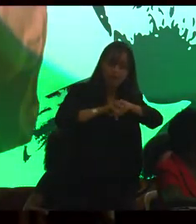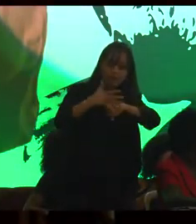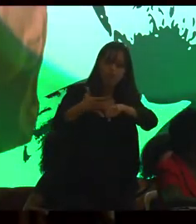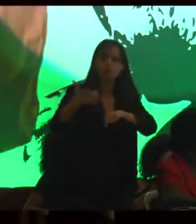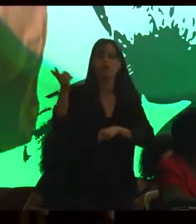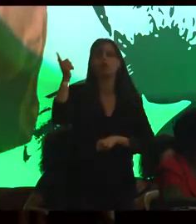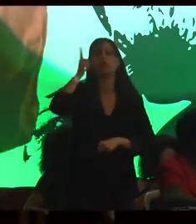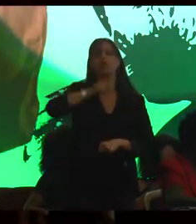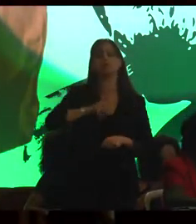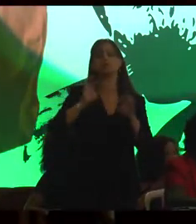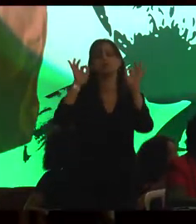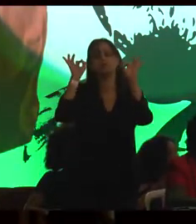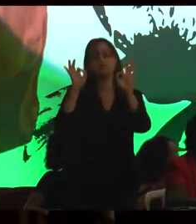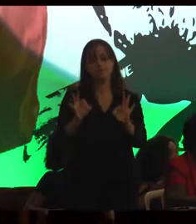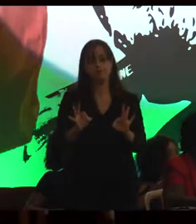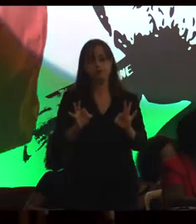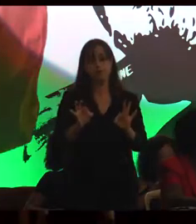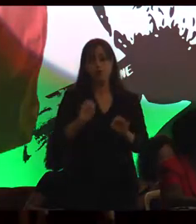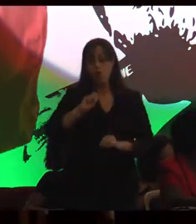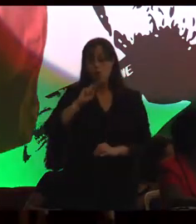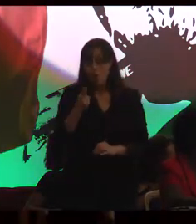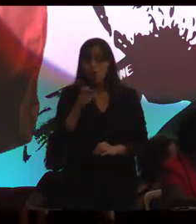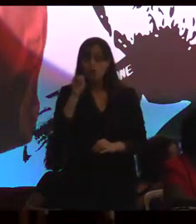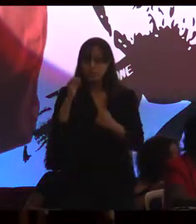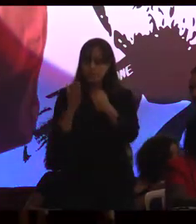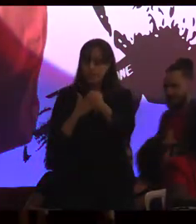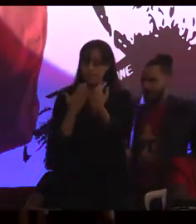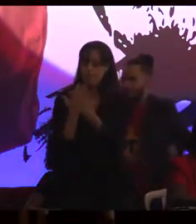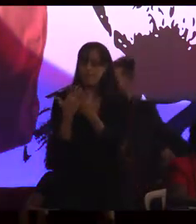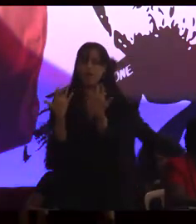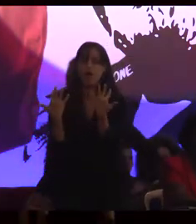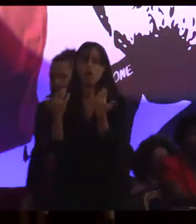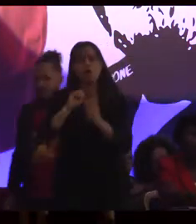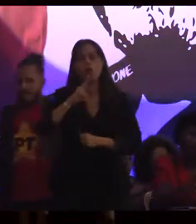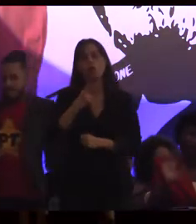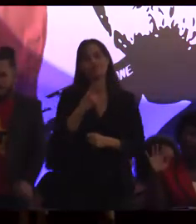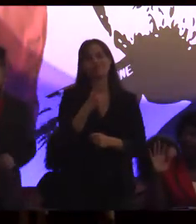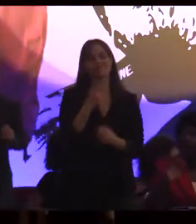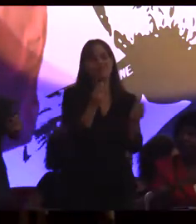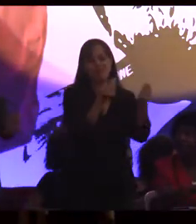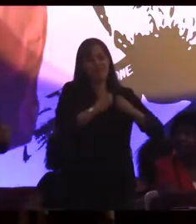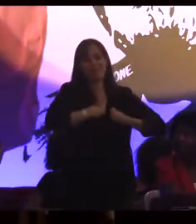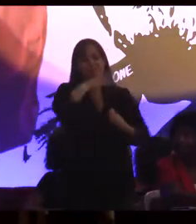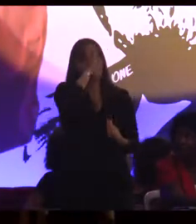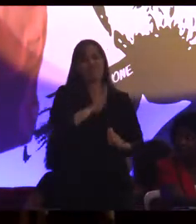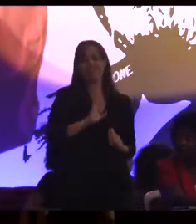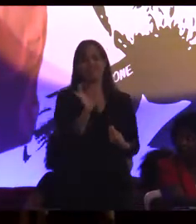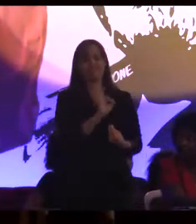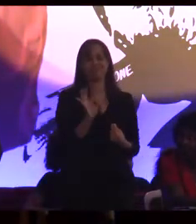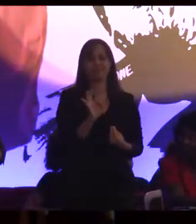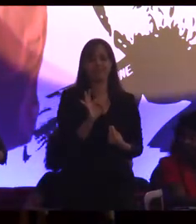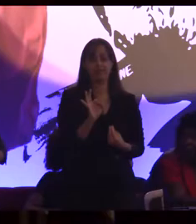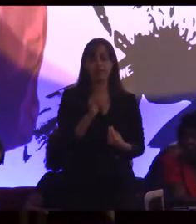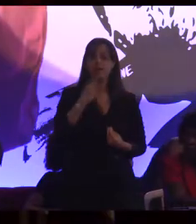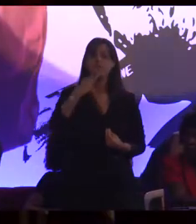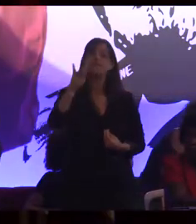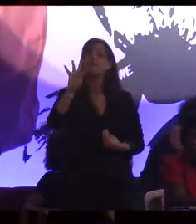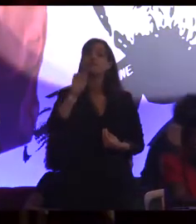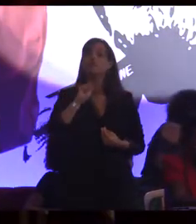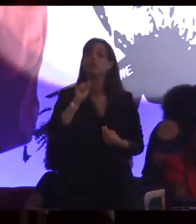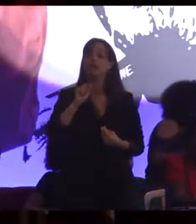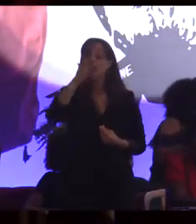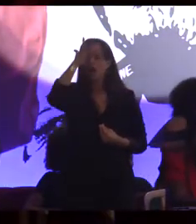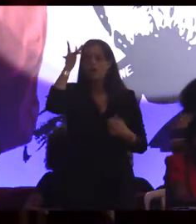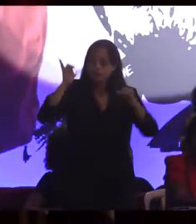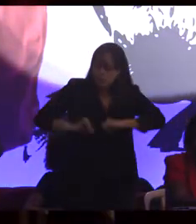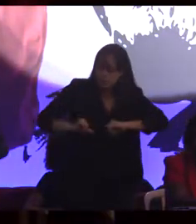que, finalmente, ou se constrói pelas suas mãos, ou não virá. O PT nasce da decisão dos explorados de lutar